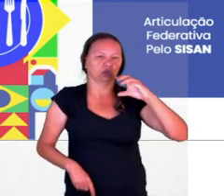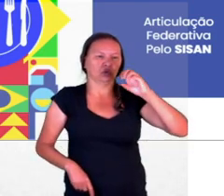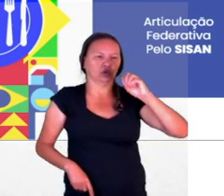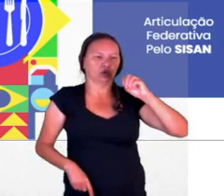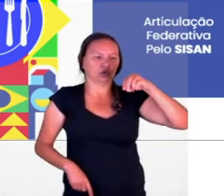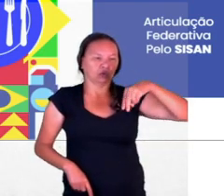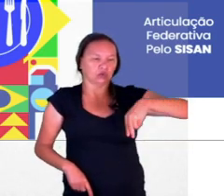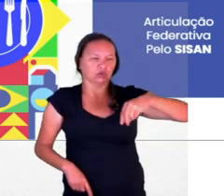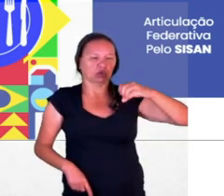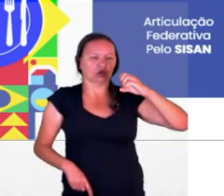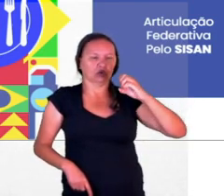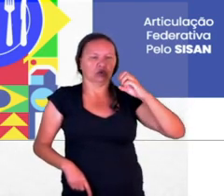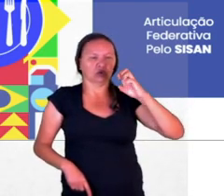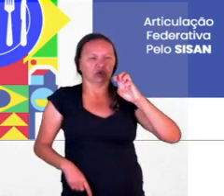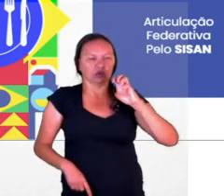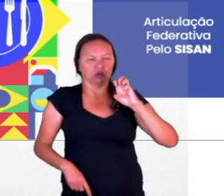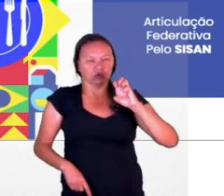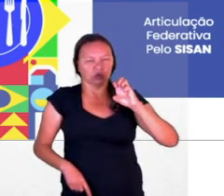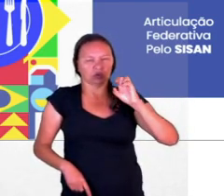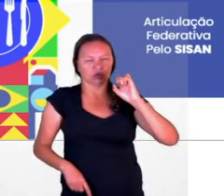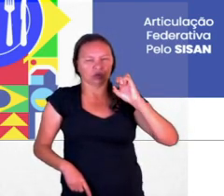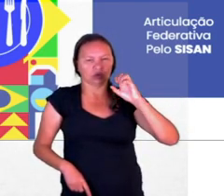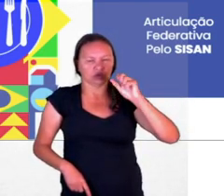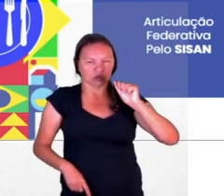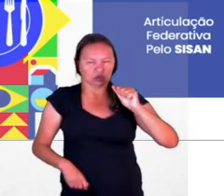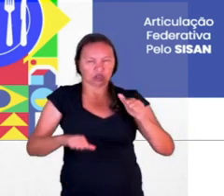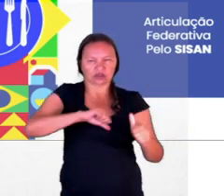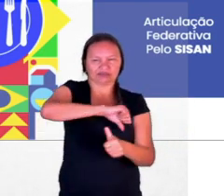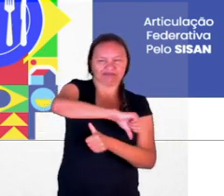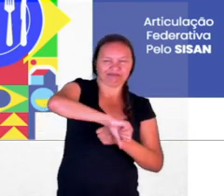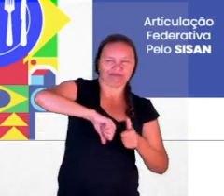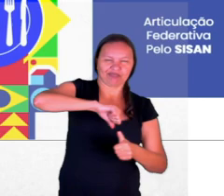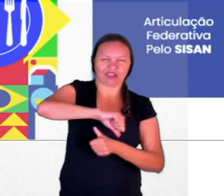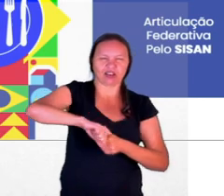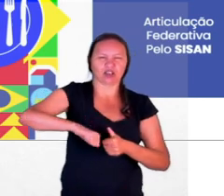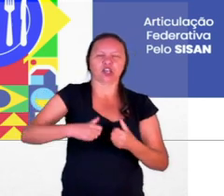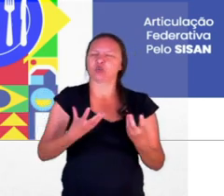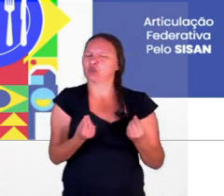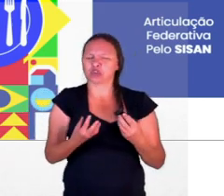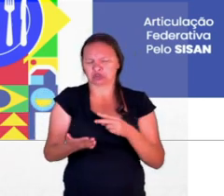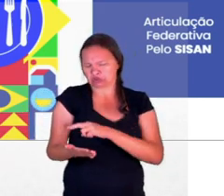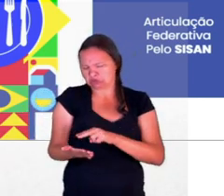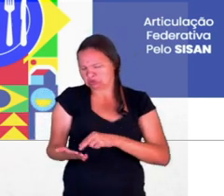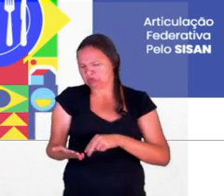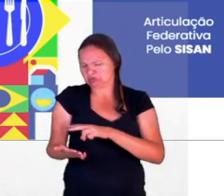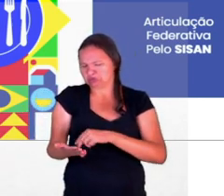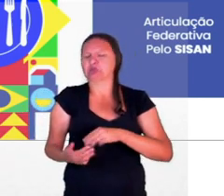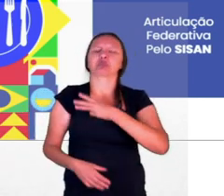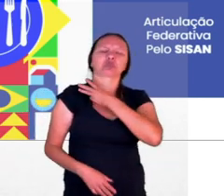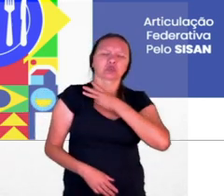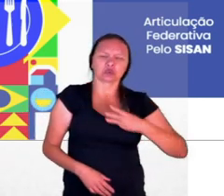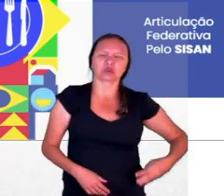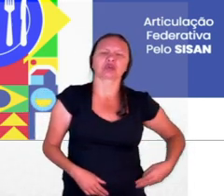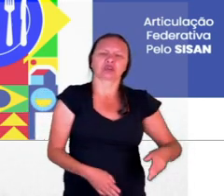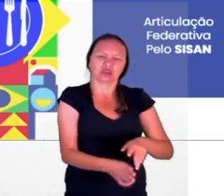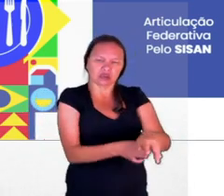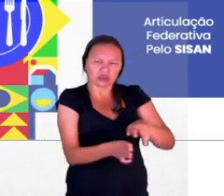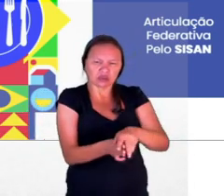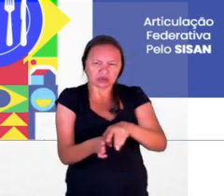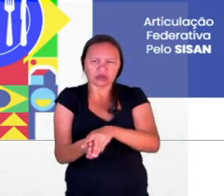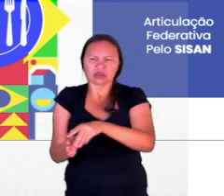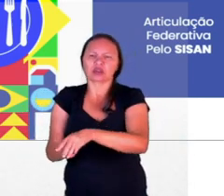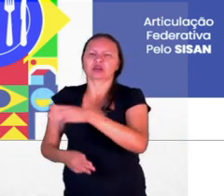certeza acho que temos muito a trocar várias coisas anotadas aqui também com o Conselho Nacional do Ministério Público discussões